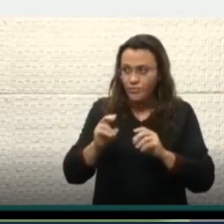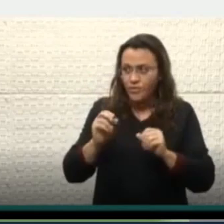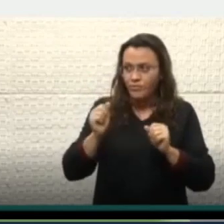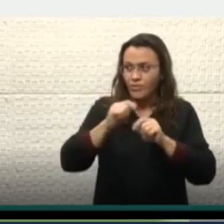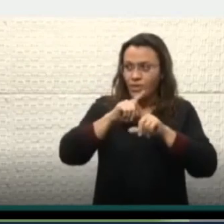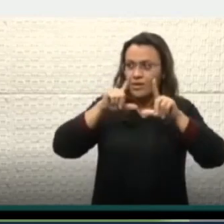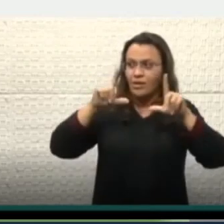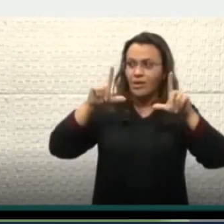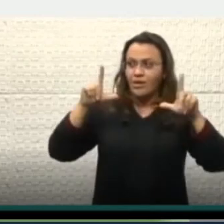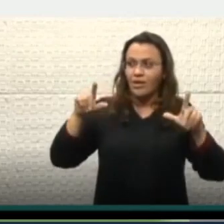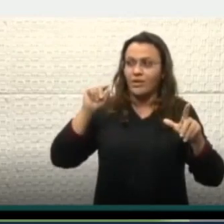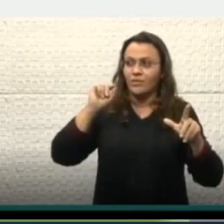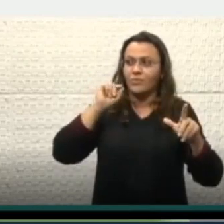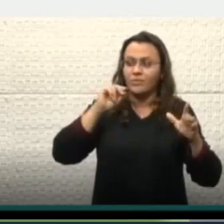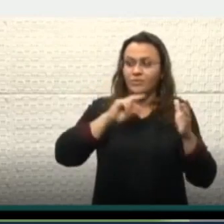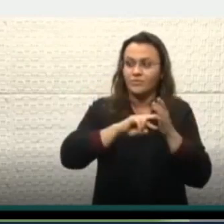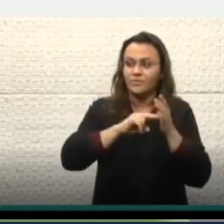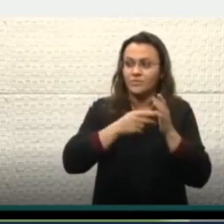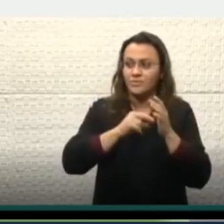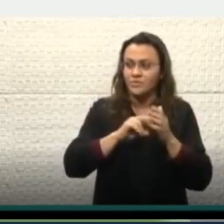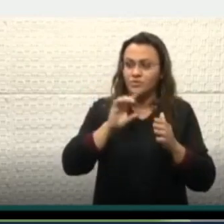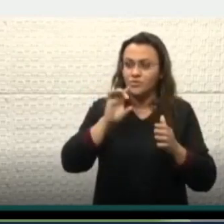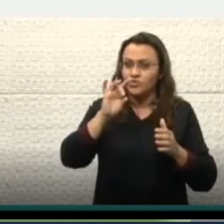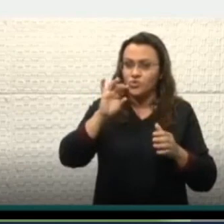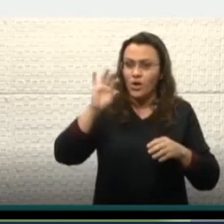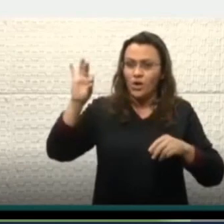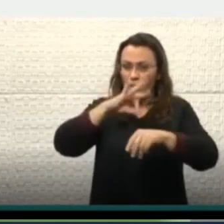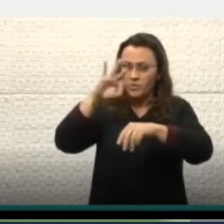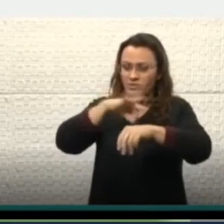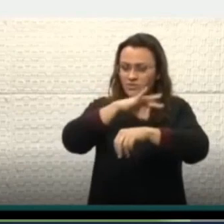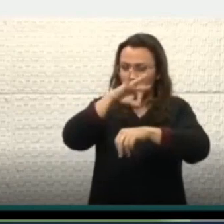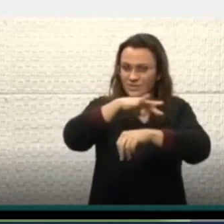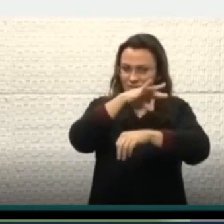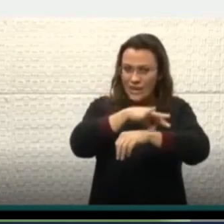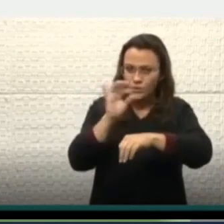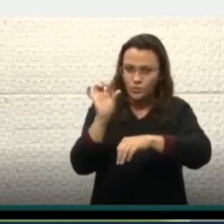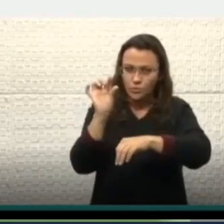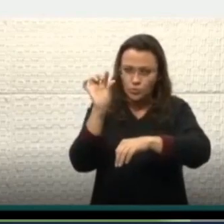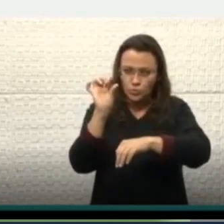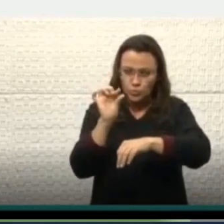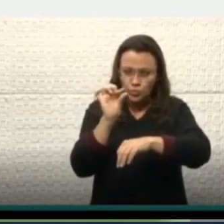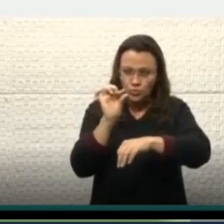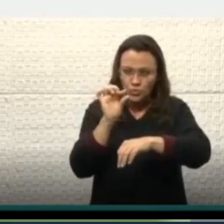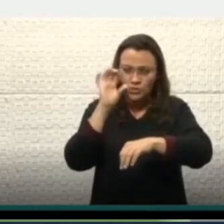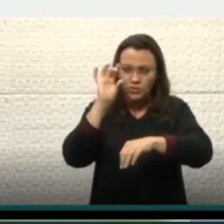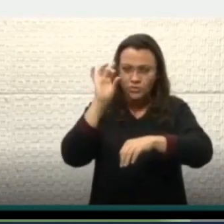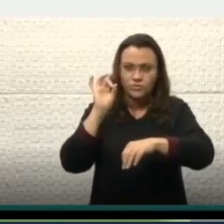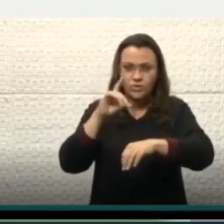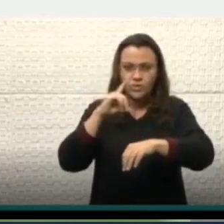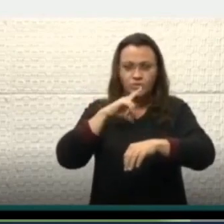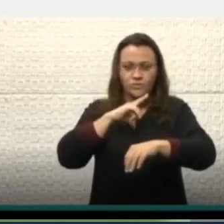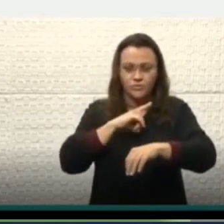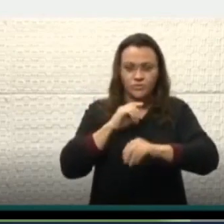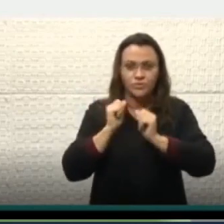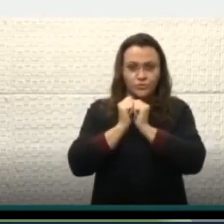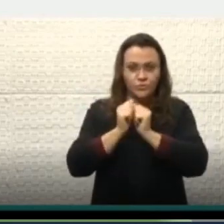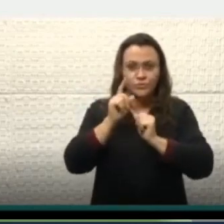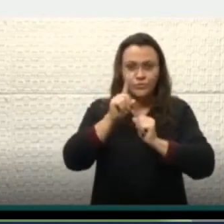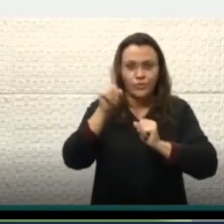com bastante clareza. Então, o que a gente tem aqui? Um pequeno inseto, ele é extremamente pequeno, esse inseto, mas que estava presente